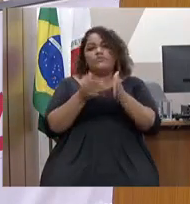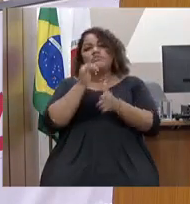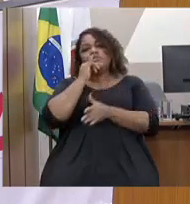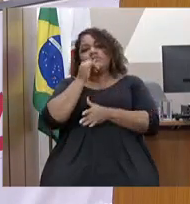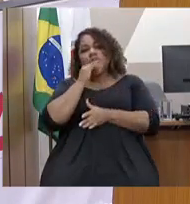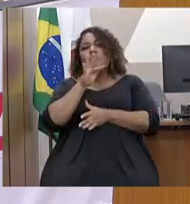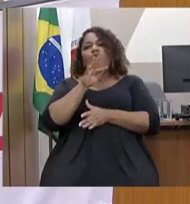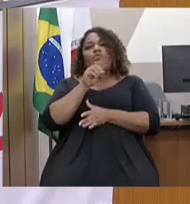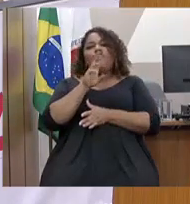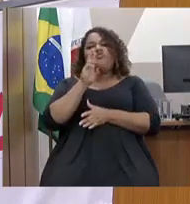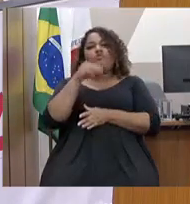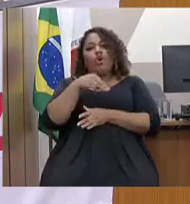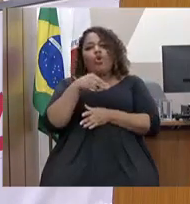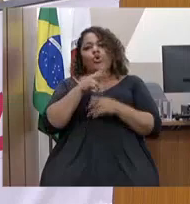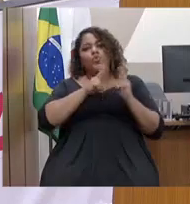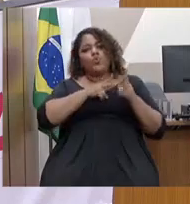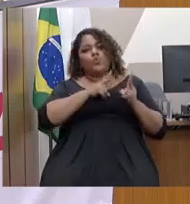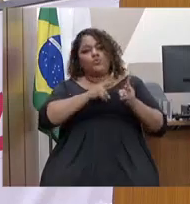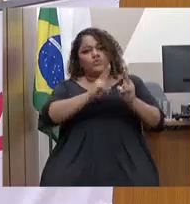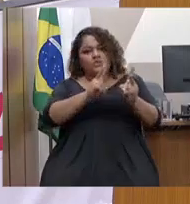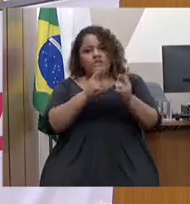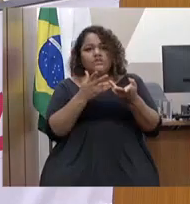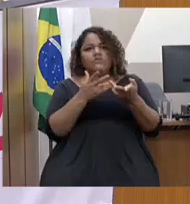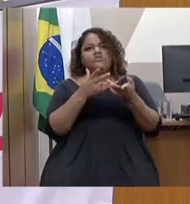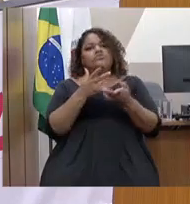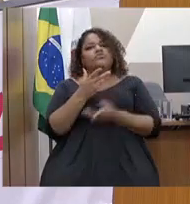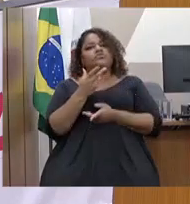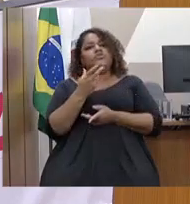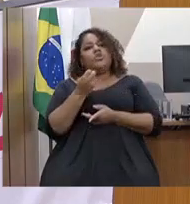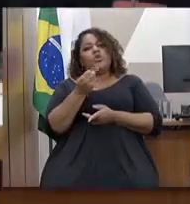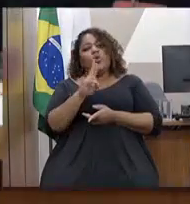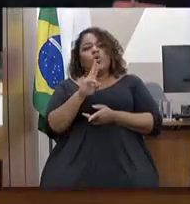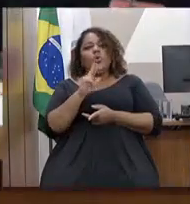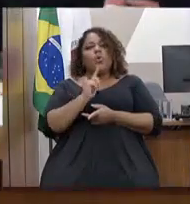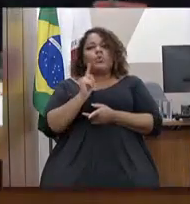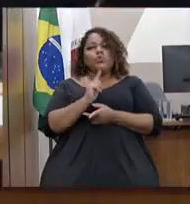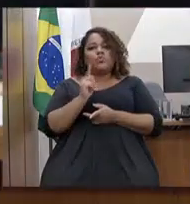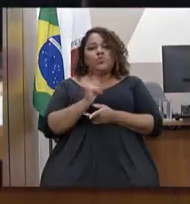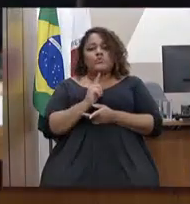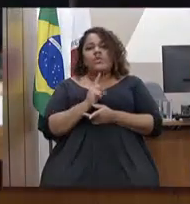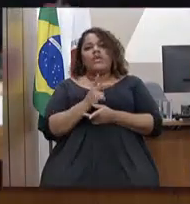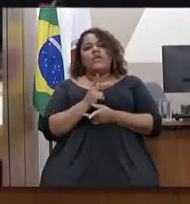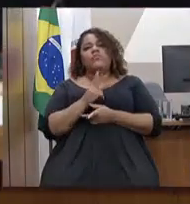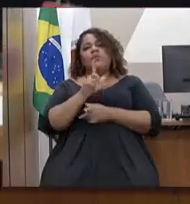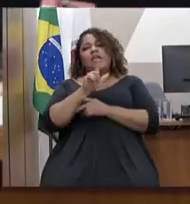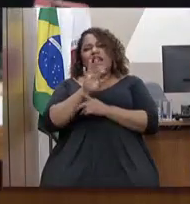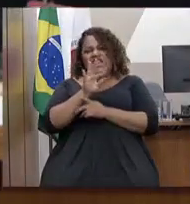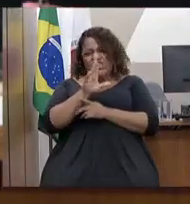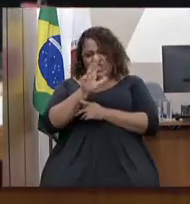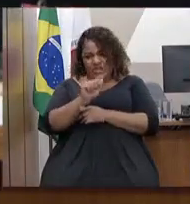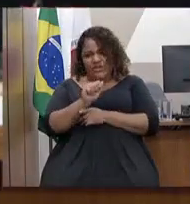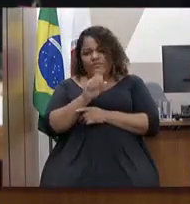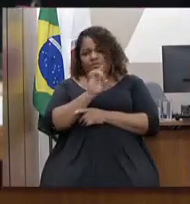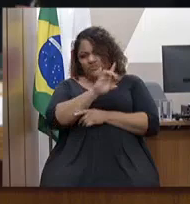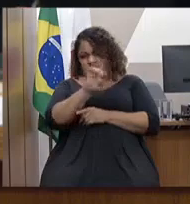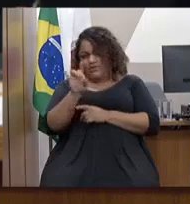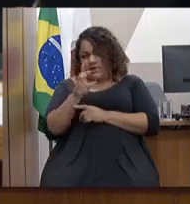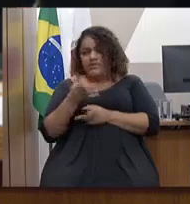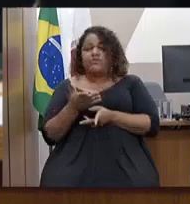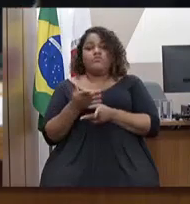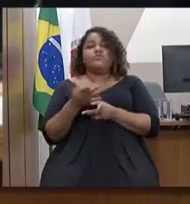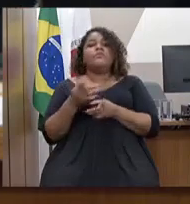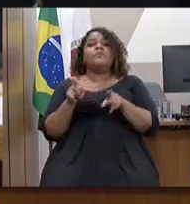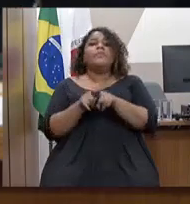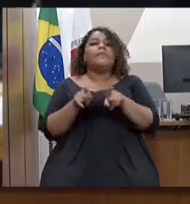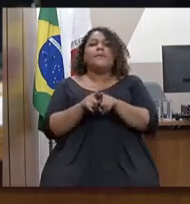frequente constante essa ideia de ter uma oitiva né das pessoas de estar com esses problemas não esperar acontecer um